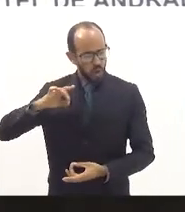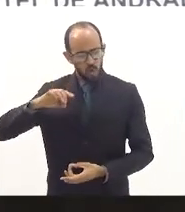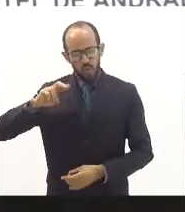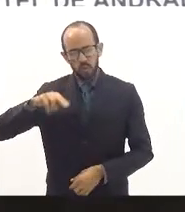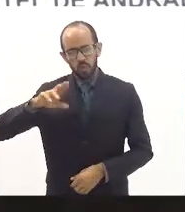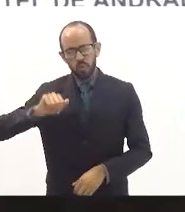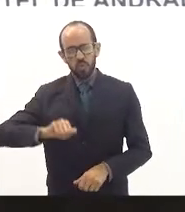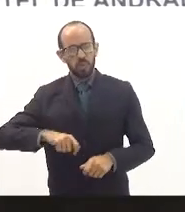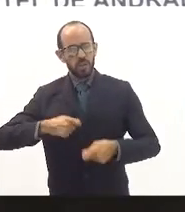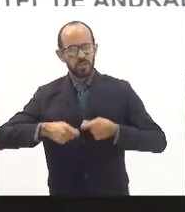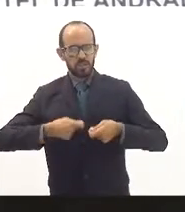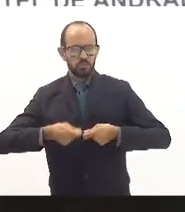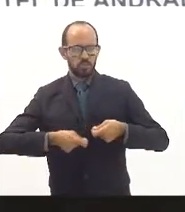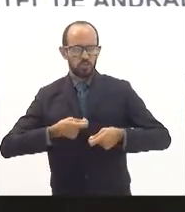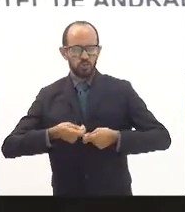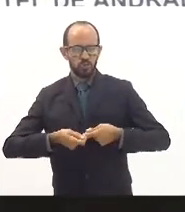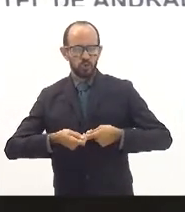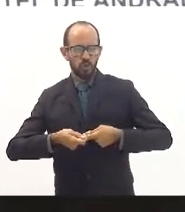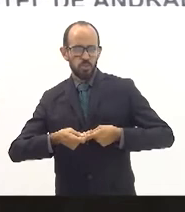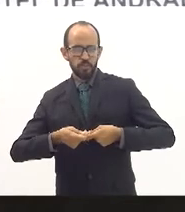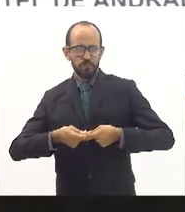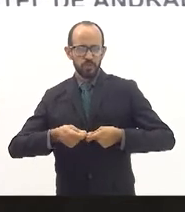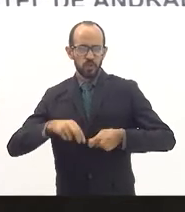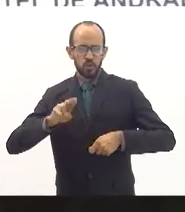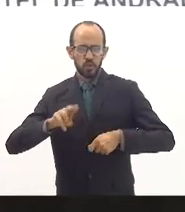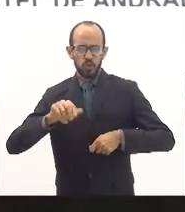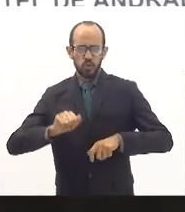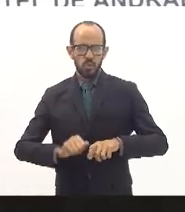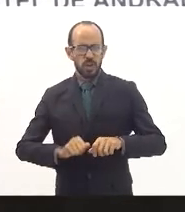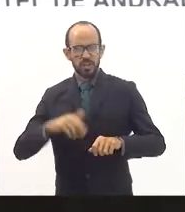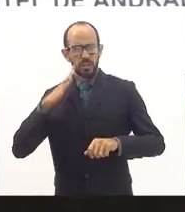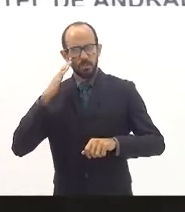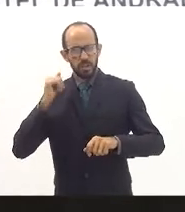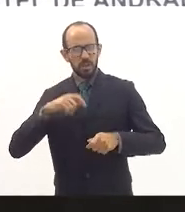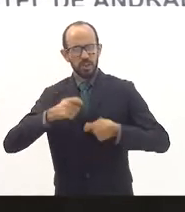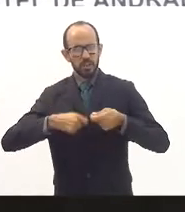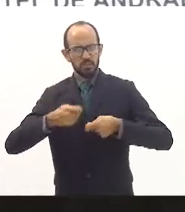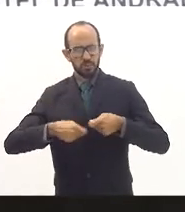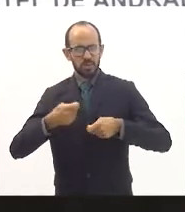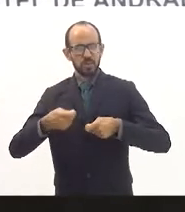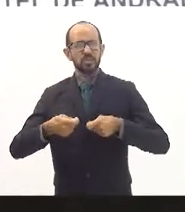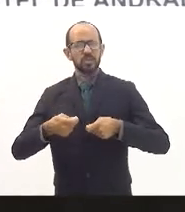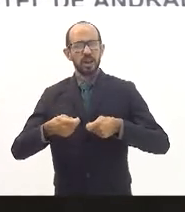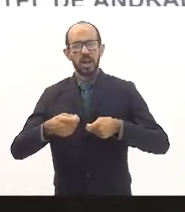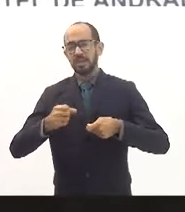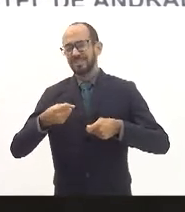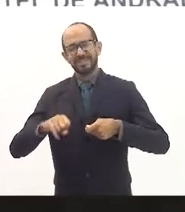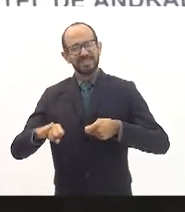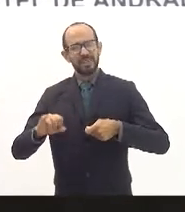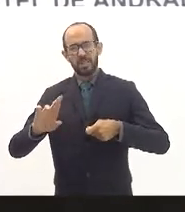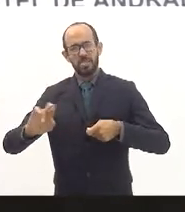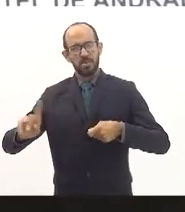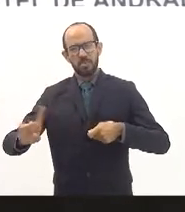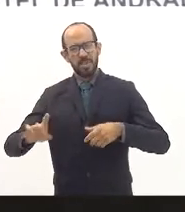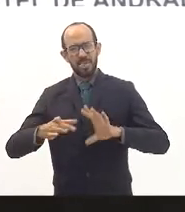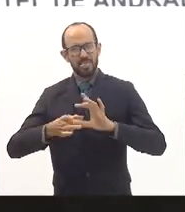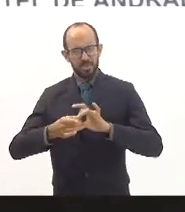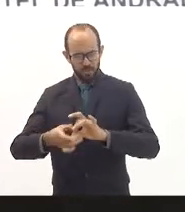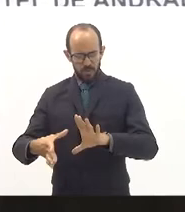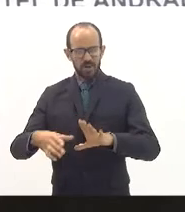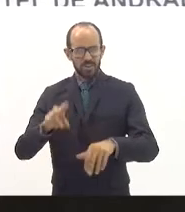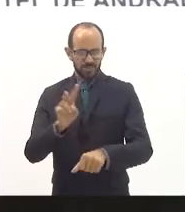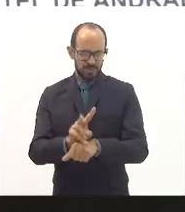atuar senão na democracia que sempre respeitou e defendeu.